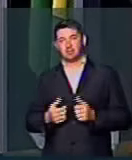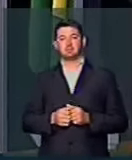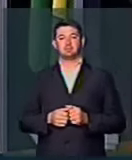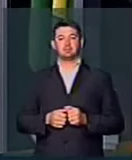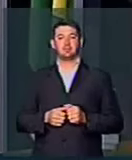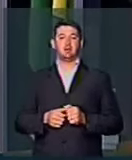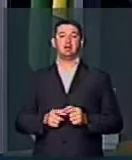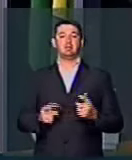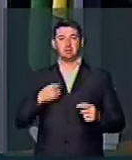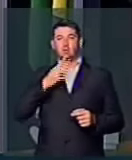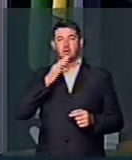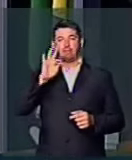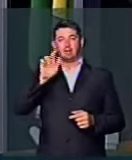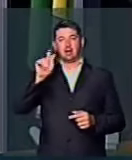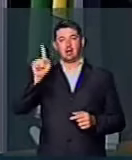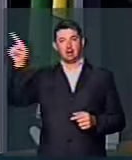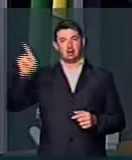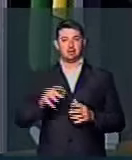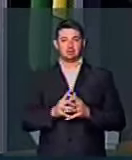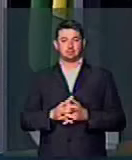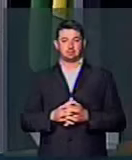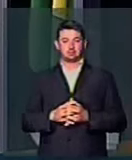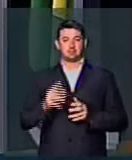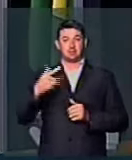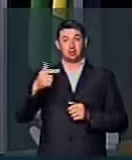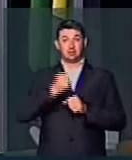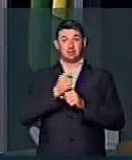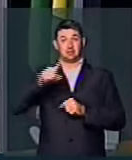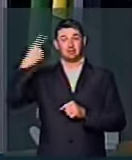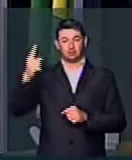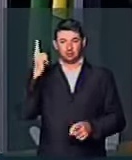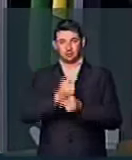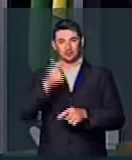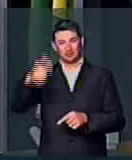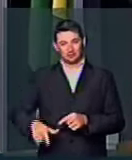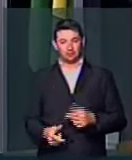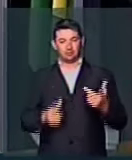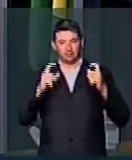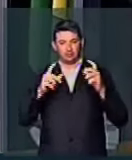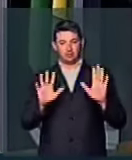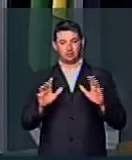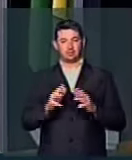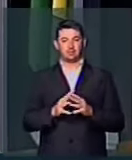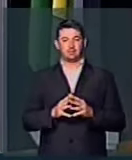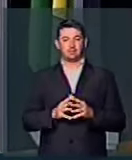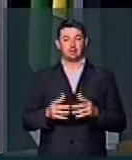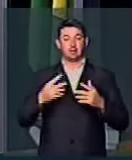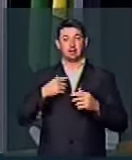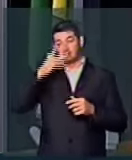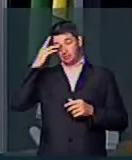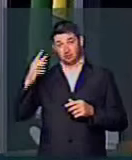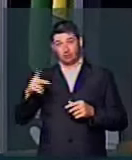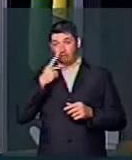né? Mas eu conheci o Fraga lá, 32 anos depois, eu venho cruzar a minha foto aqui com o Fraga. Se bem que deixo claro para terminar, senhor presidente, que eu fui